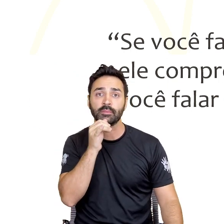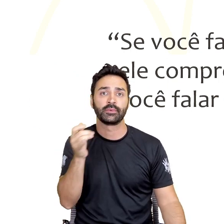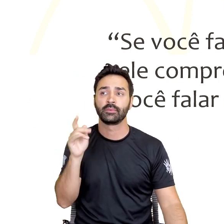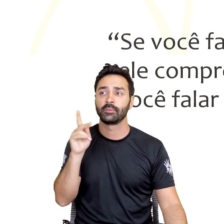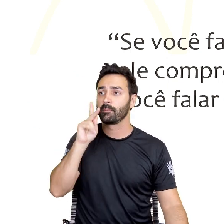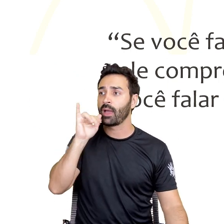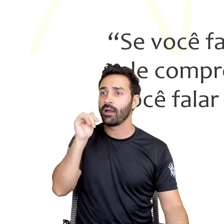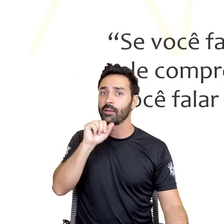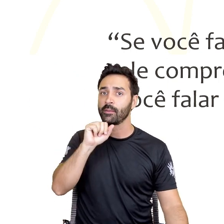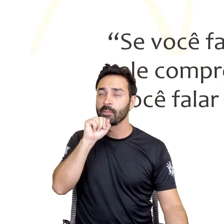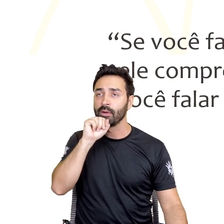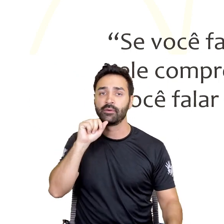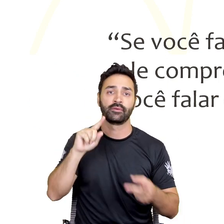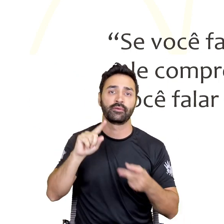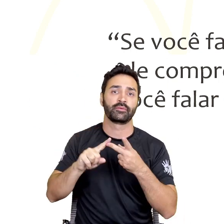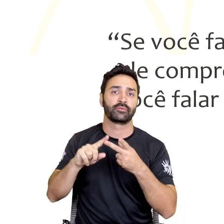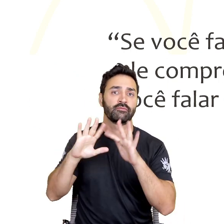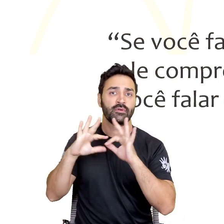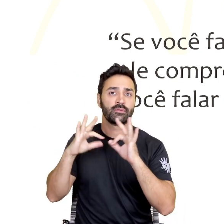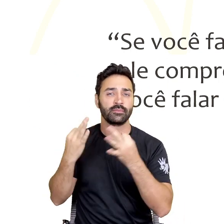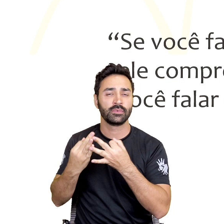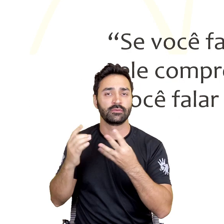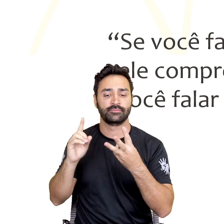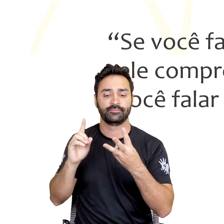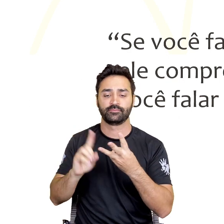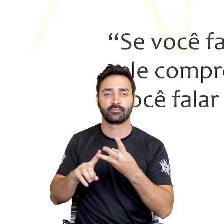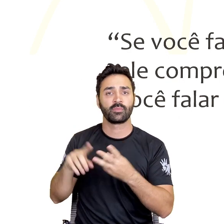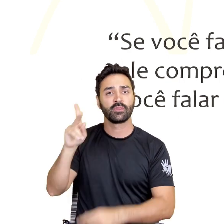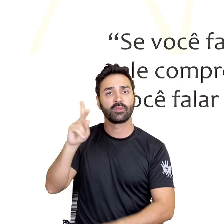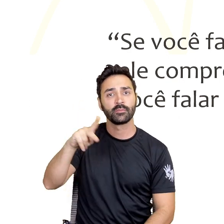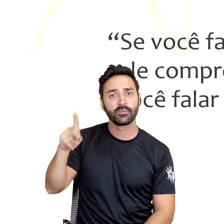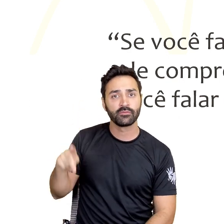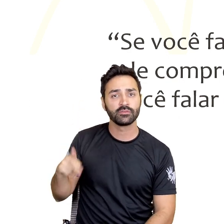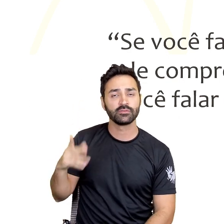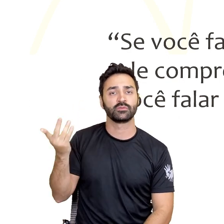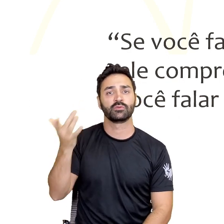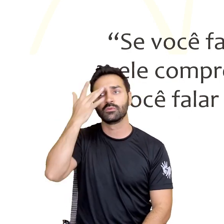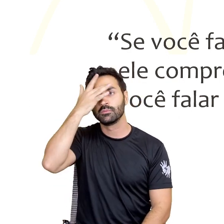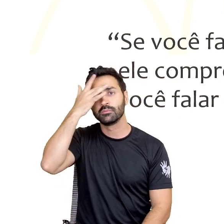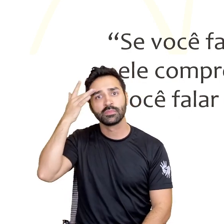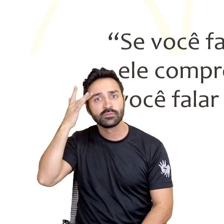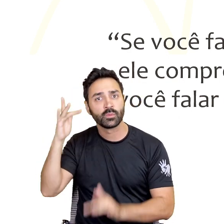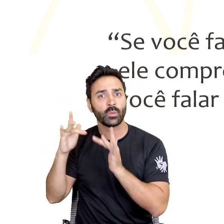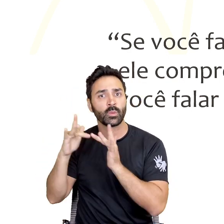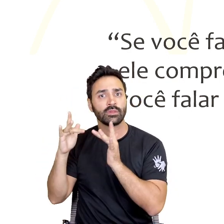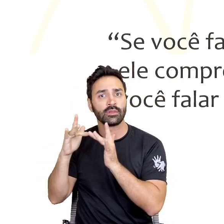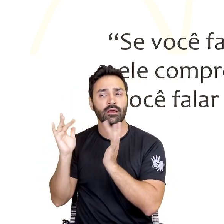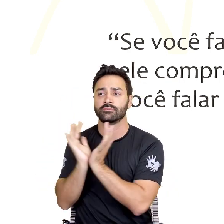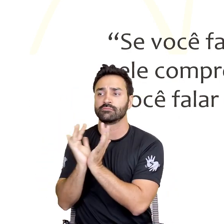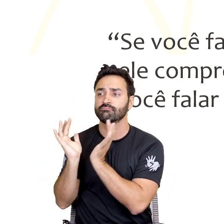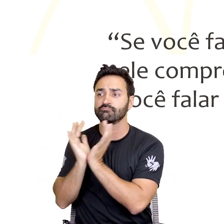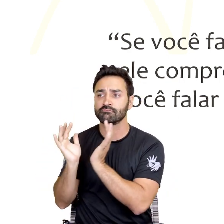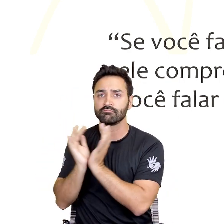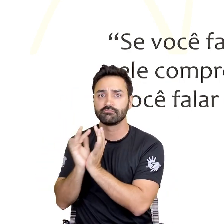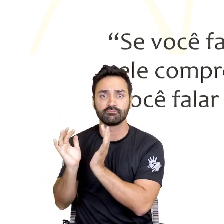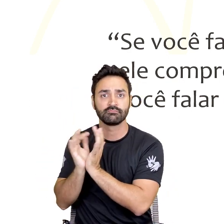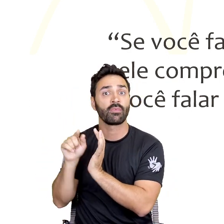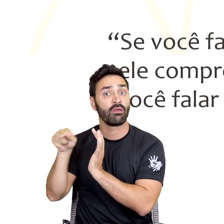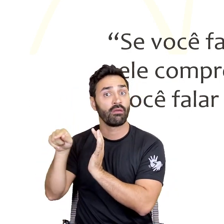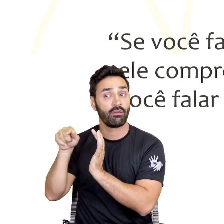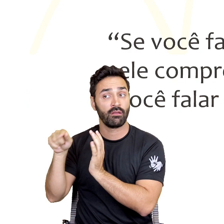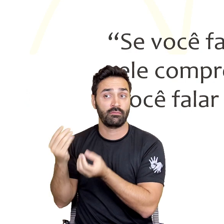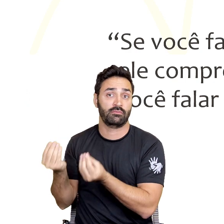pais, nossos familiares, nossos professores, as pessoas com quem a gente convive, se não fossem essas pessoas para nos